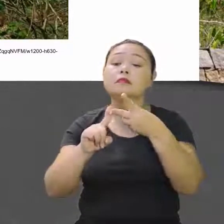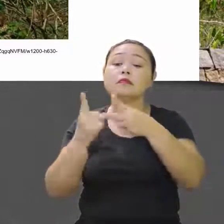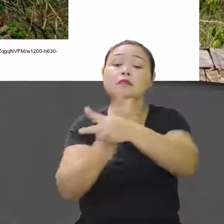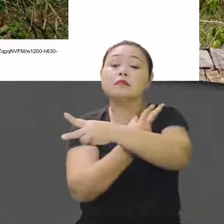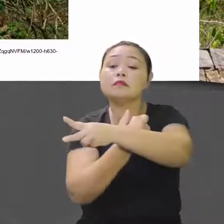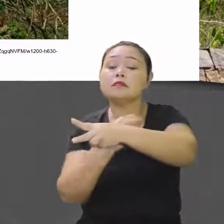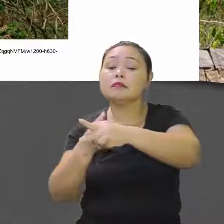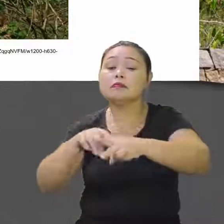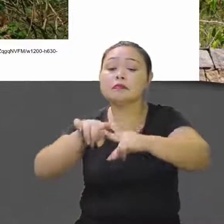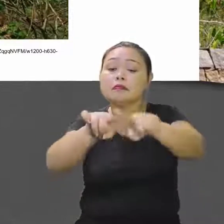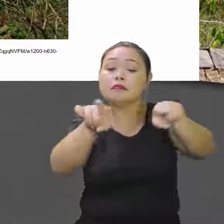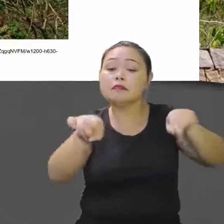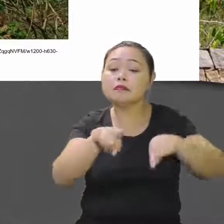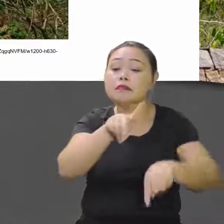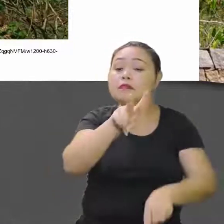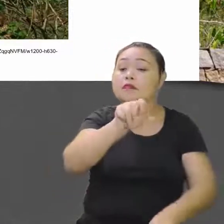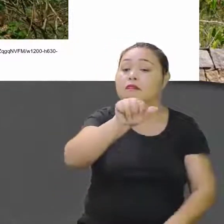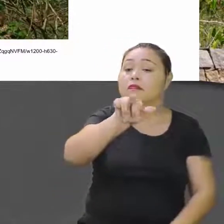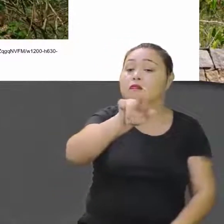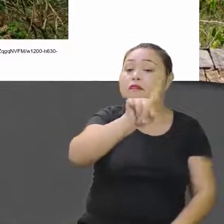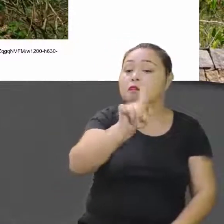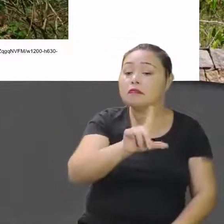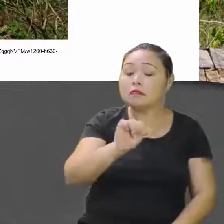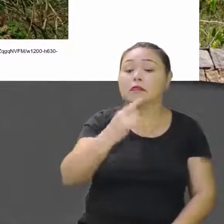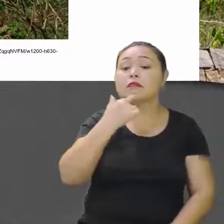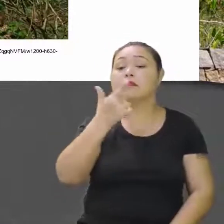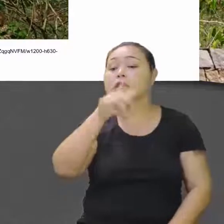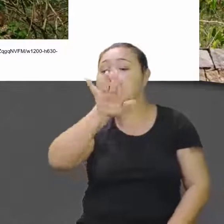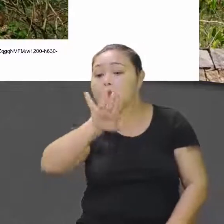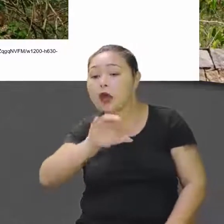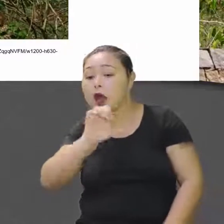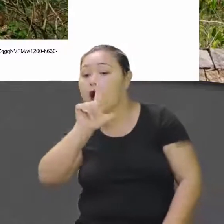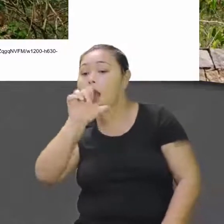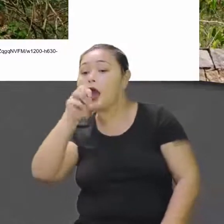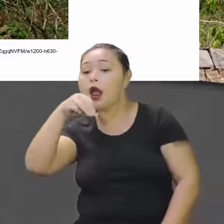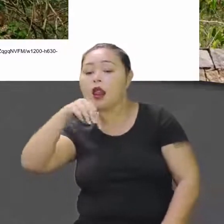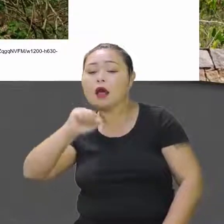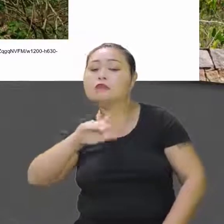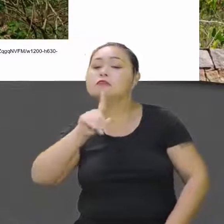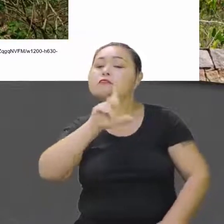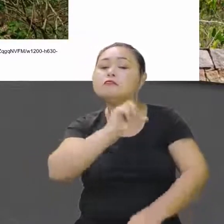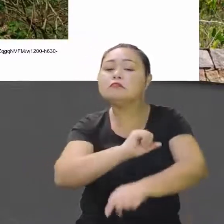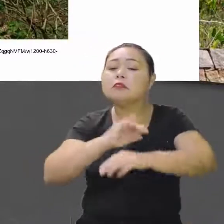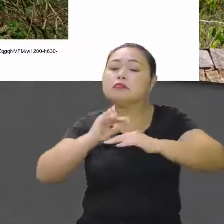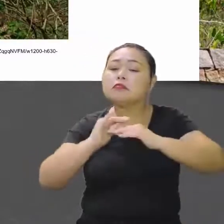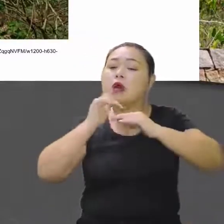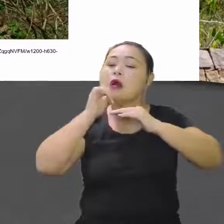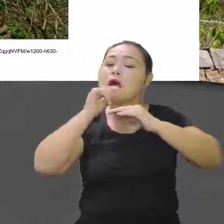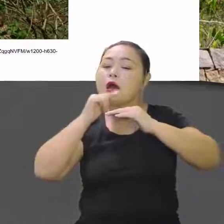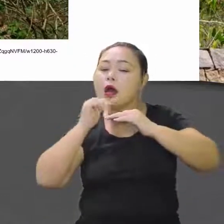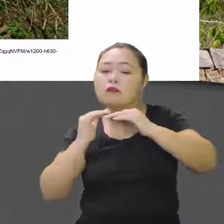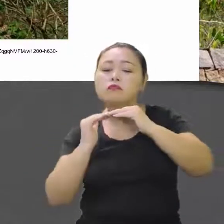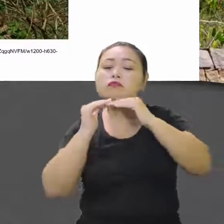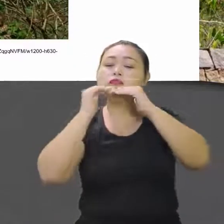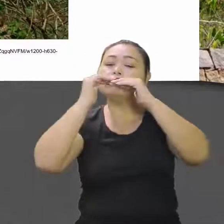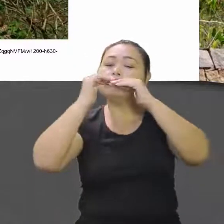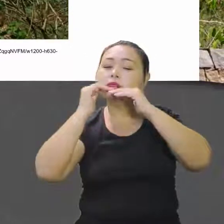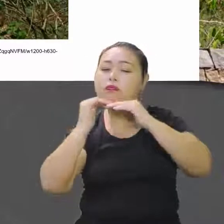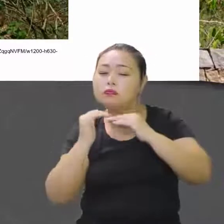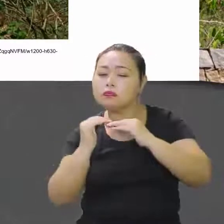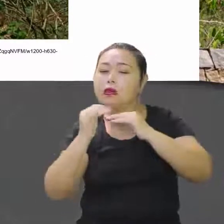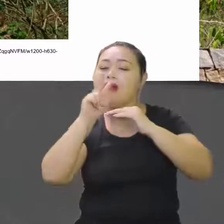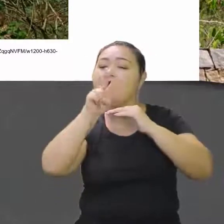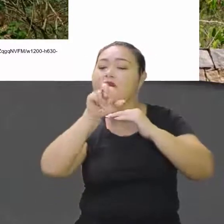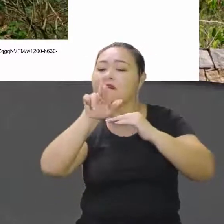vegetação de várzea, tem no Vale do Guaporé, no Baixo Calama, que é aquela vegetação que inunda no período das enchentes.